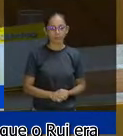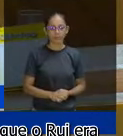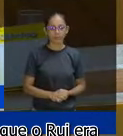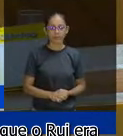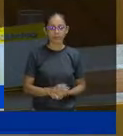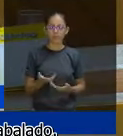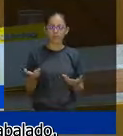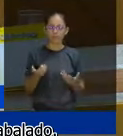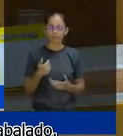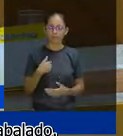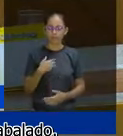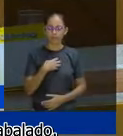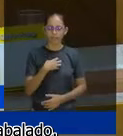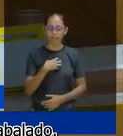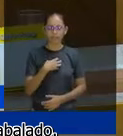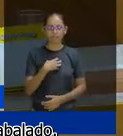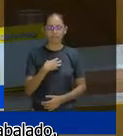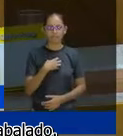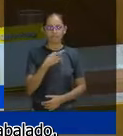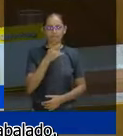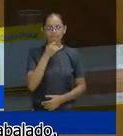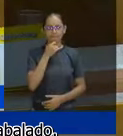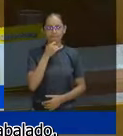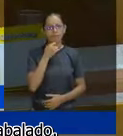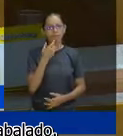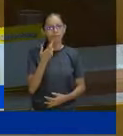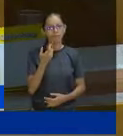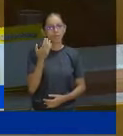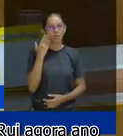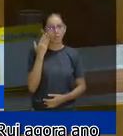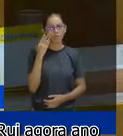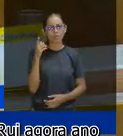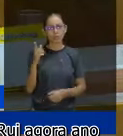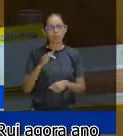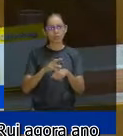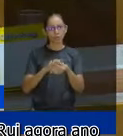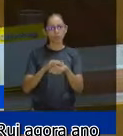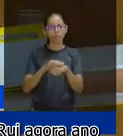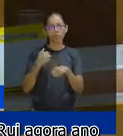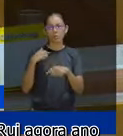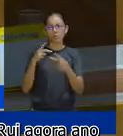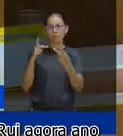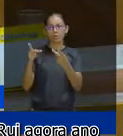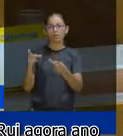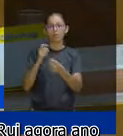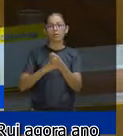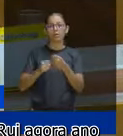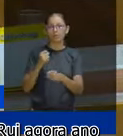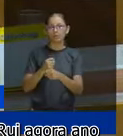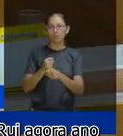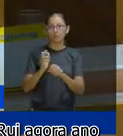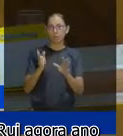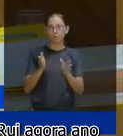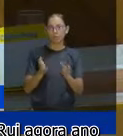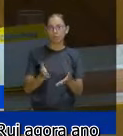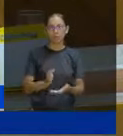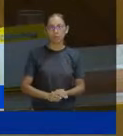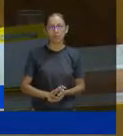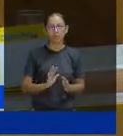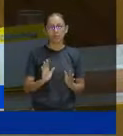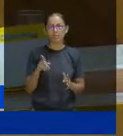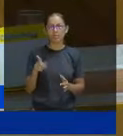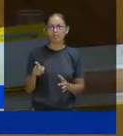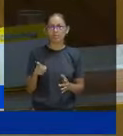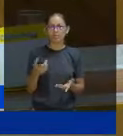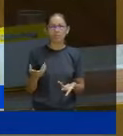intensa, que hoje eu fiquei realmente abalado. Apesar de saber que ele já estava doente, eu fui visitar o Rui agora, ano passado, quase